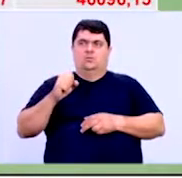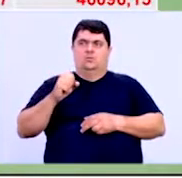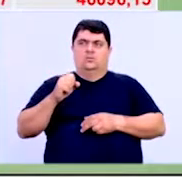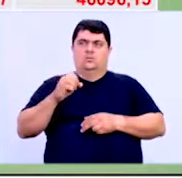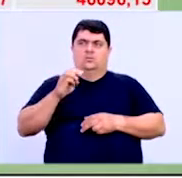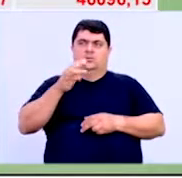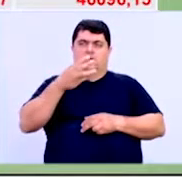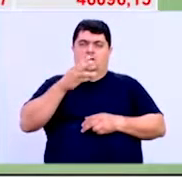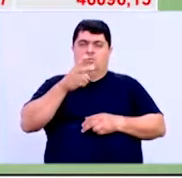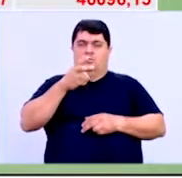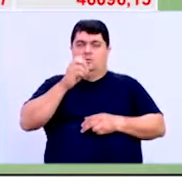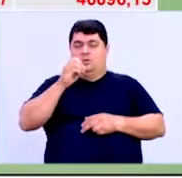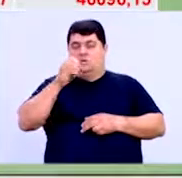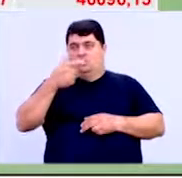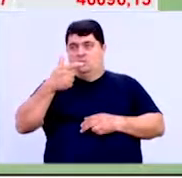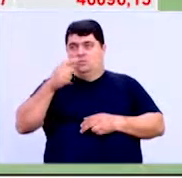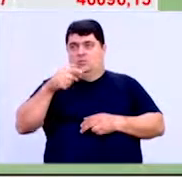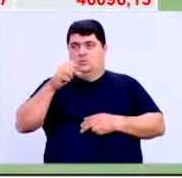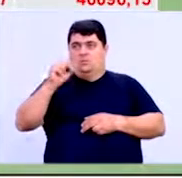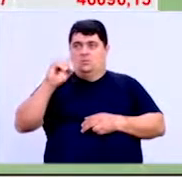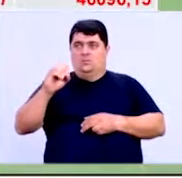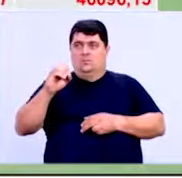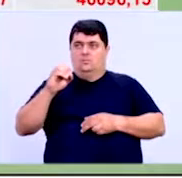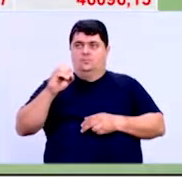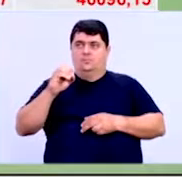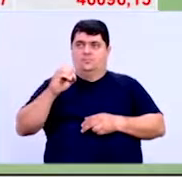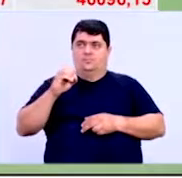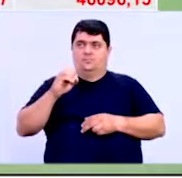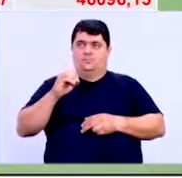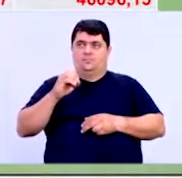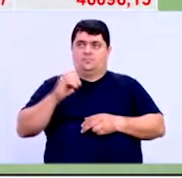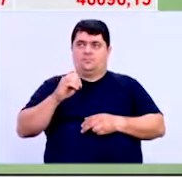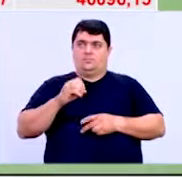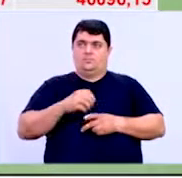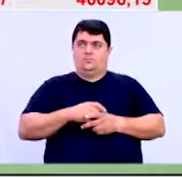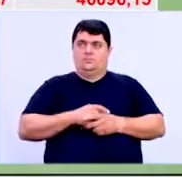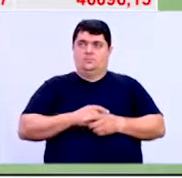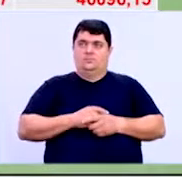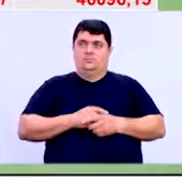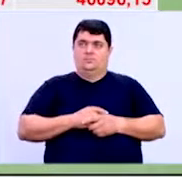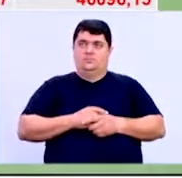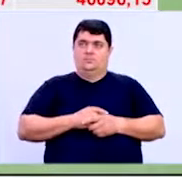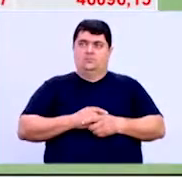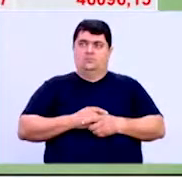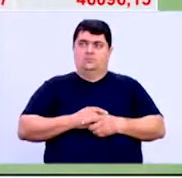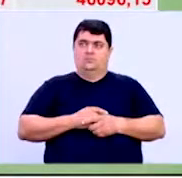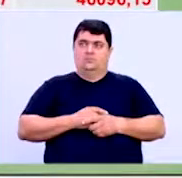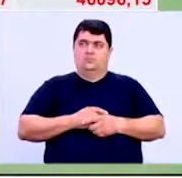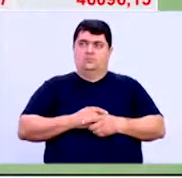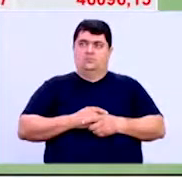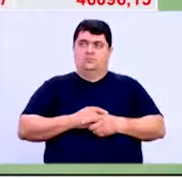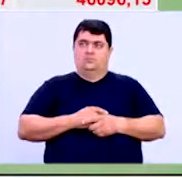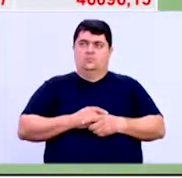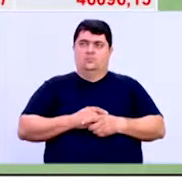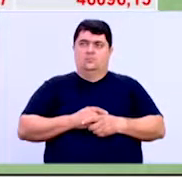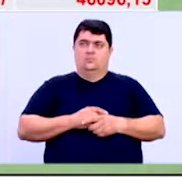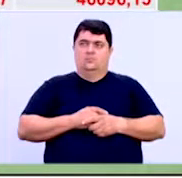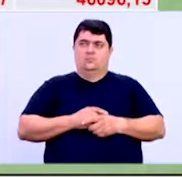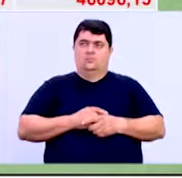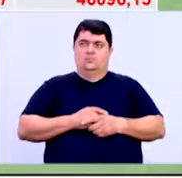dá 3.502,80. Porque, opa, só apagar aqui, gente, foi para um outro lado. É só a